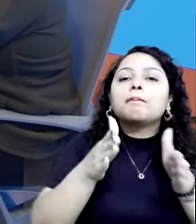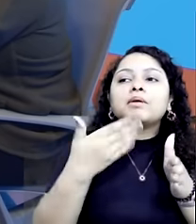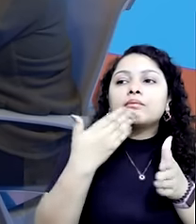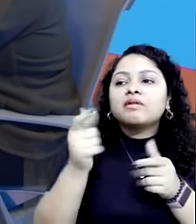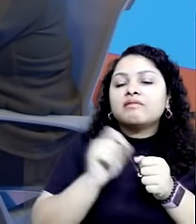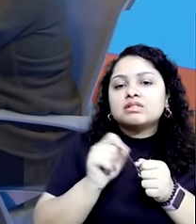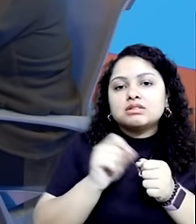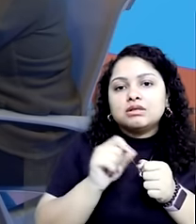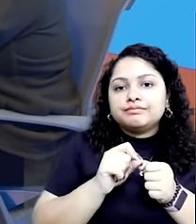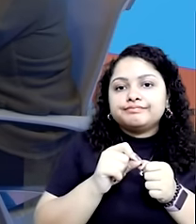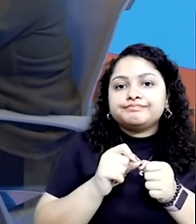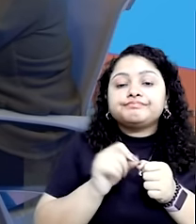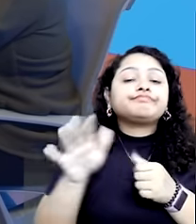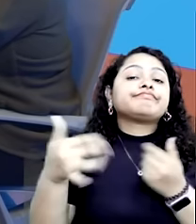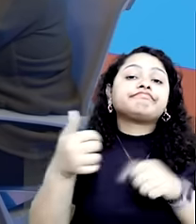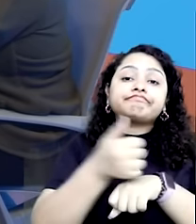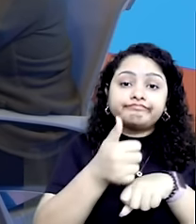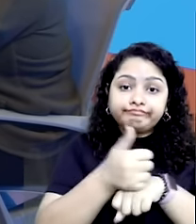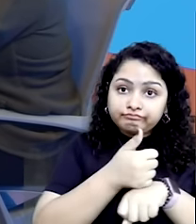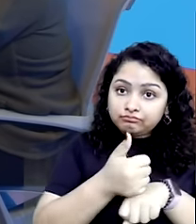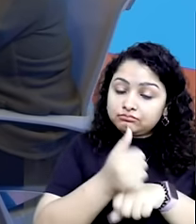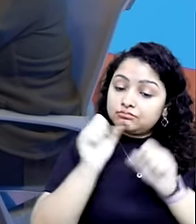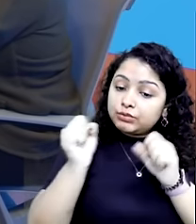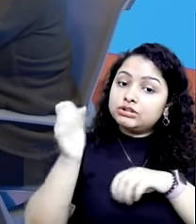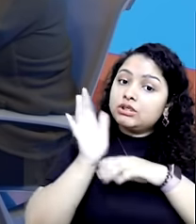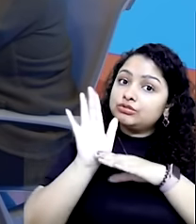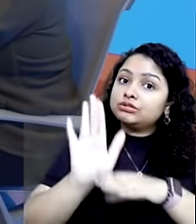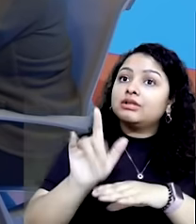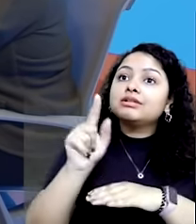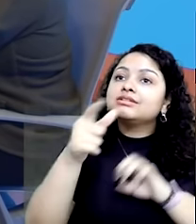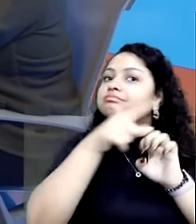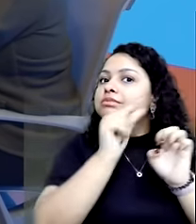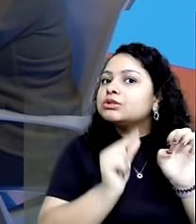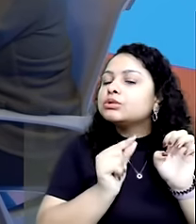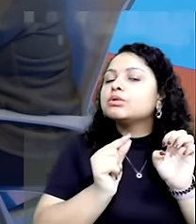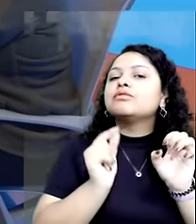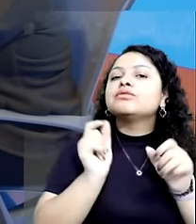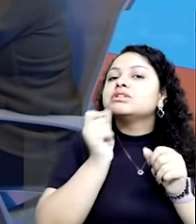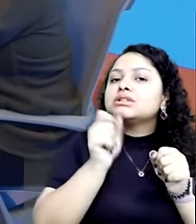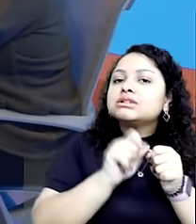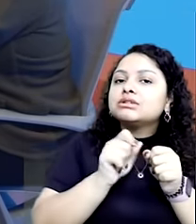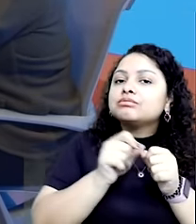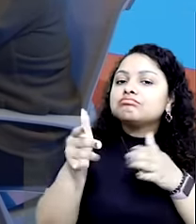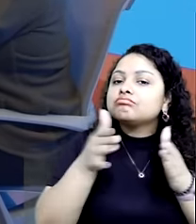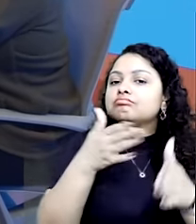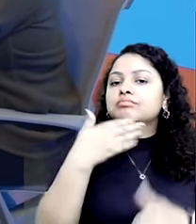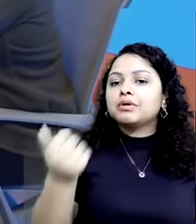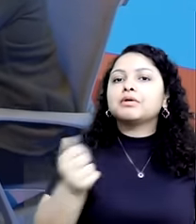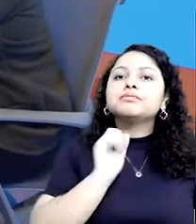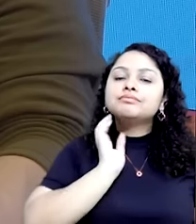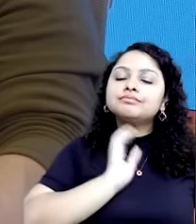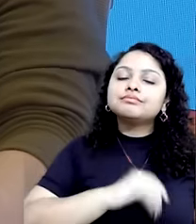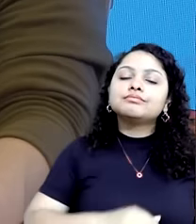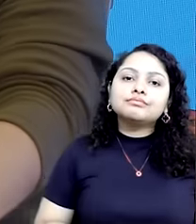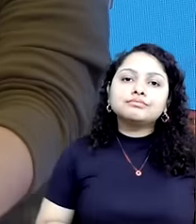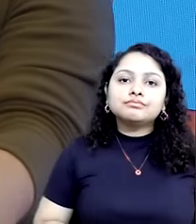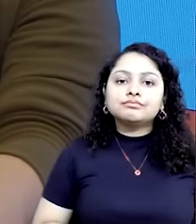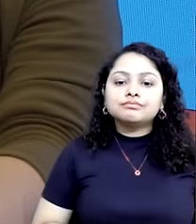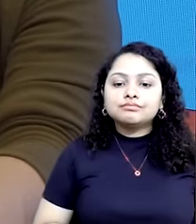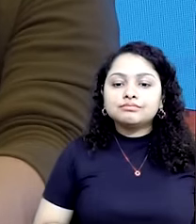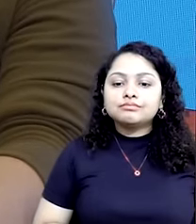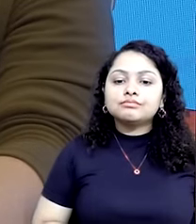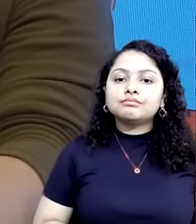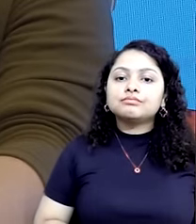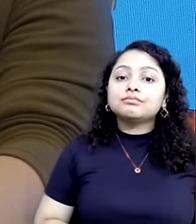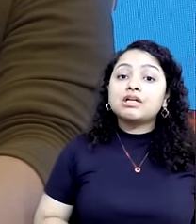agência que profissionais que podem ajudar esse empreendedor n esse caminho consegue nos ajudar César ol eu eu sempre digo o